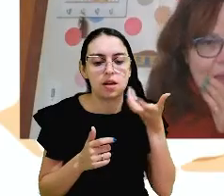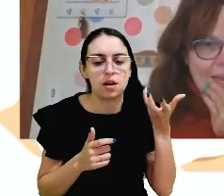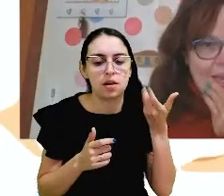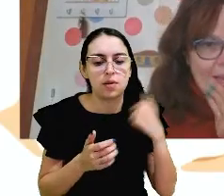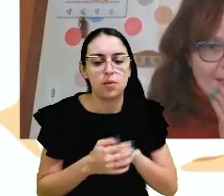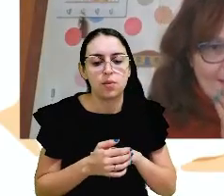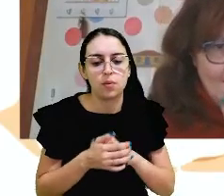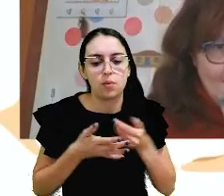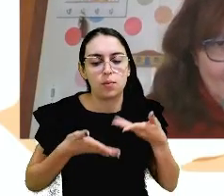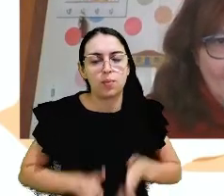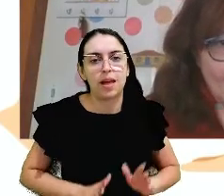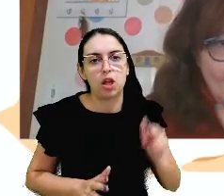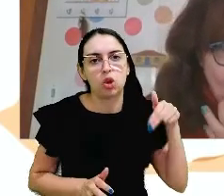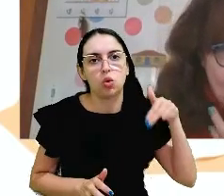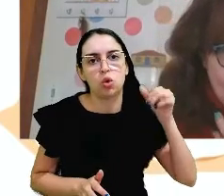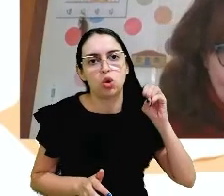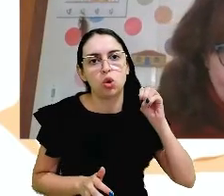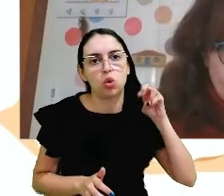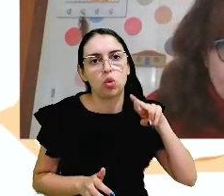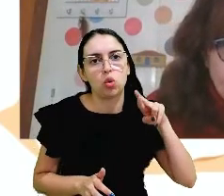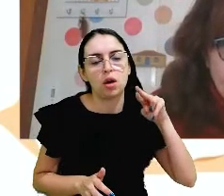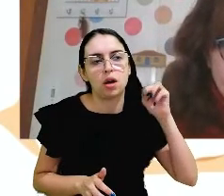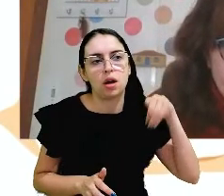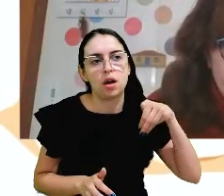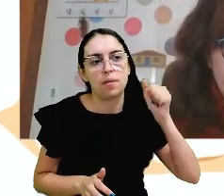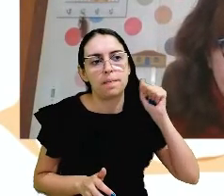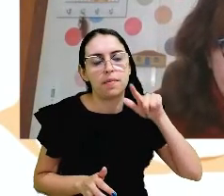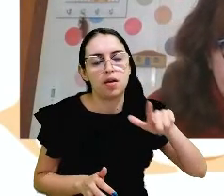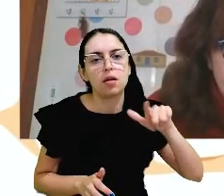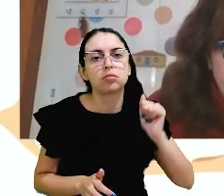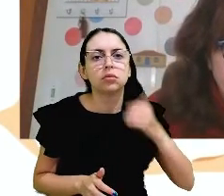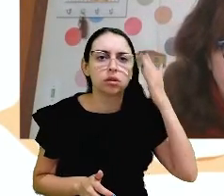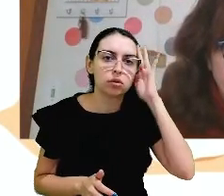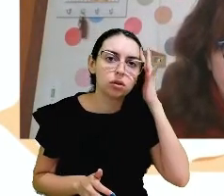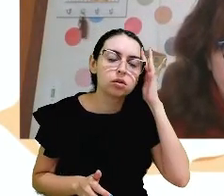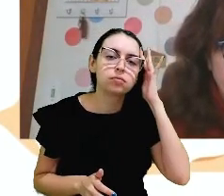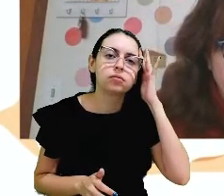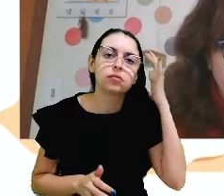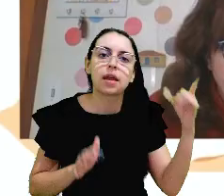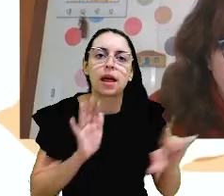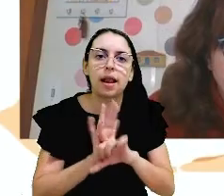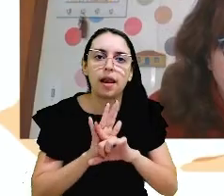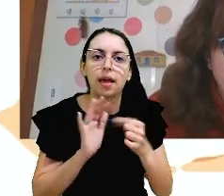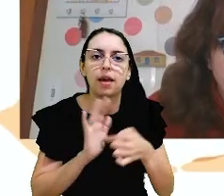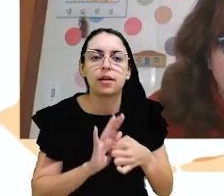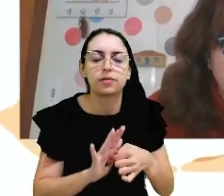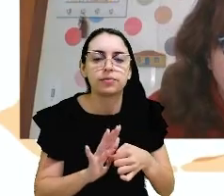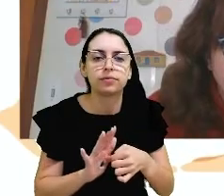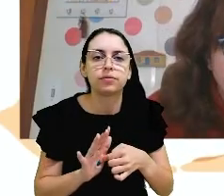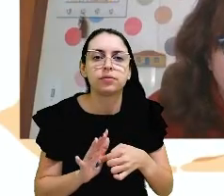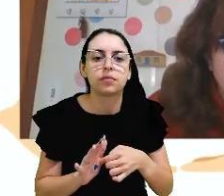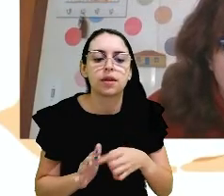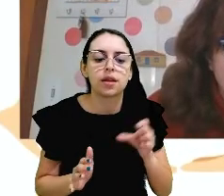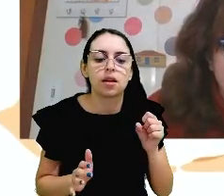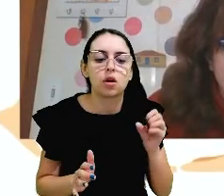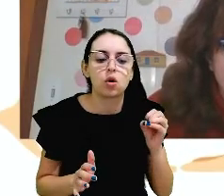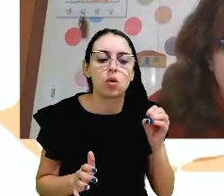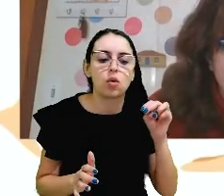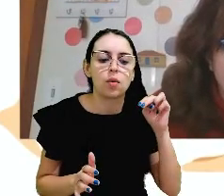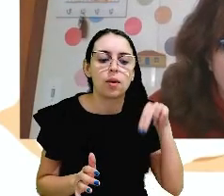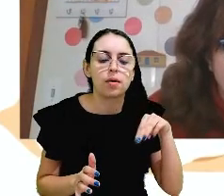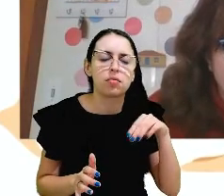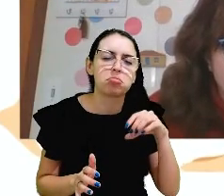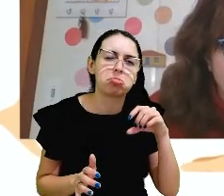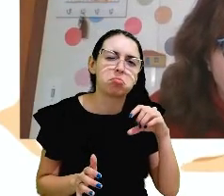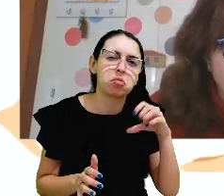o parto normal e que são elegíveis para esse parto normal, que segundo a OMS, a gente poderia dizer que de 90%